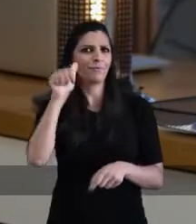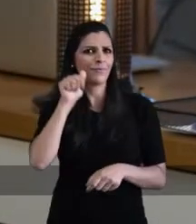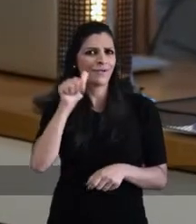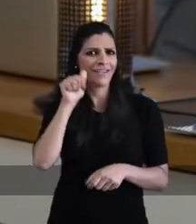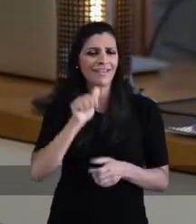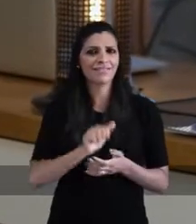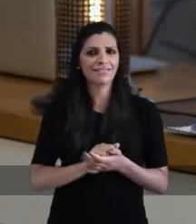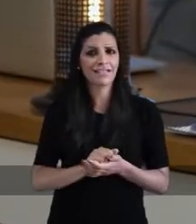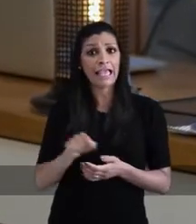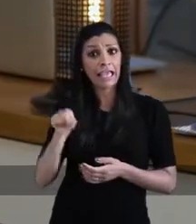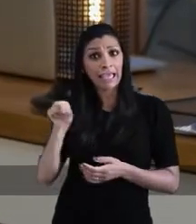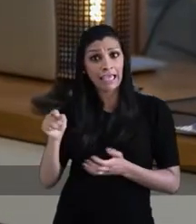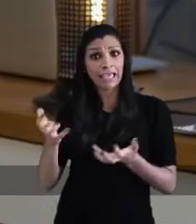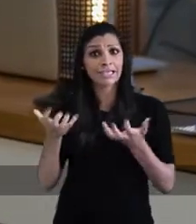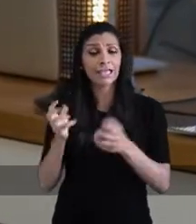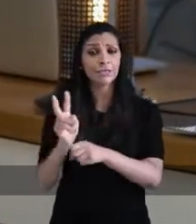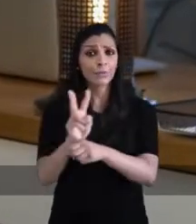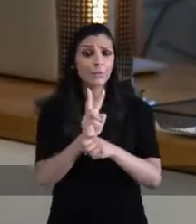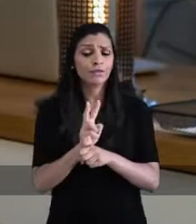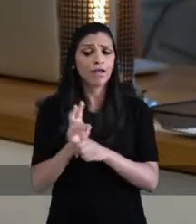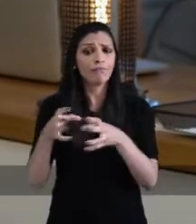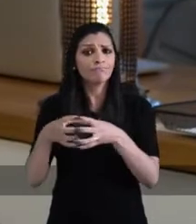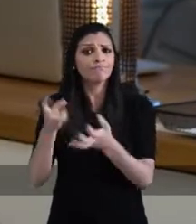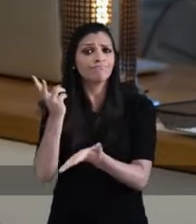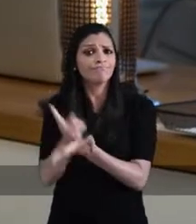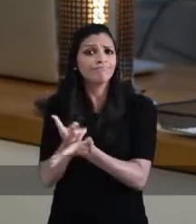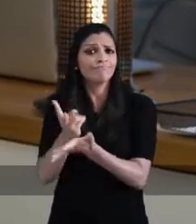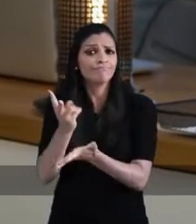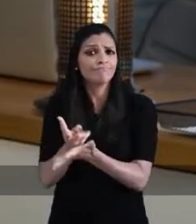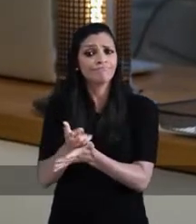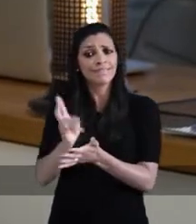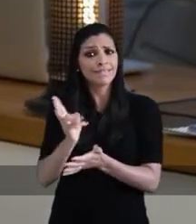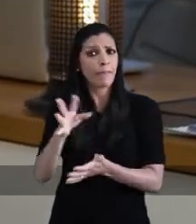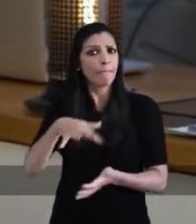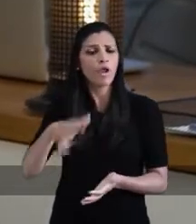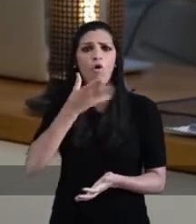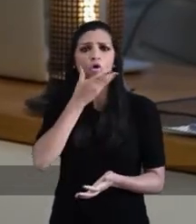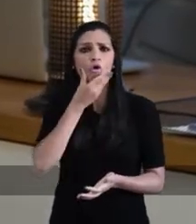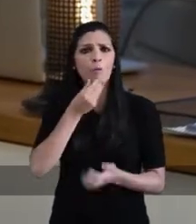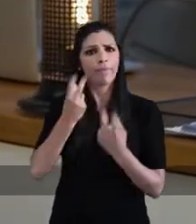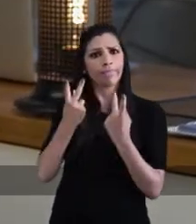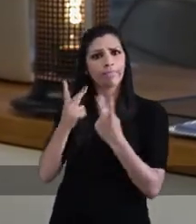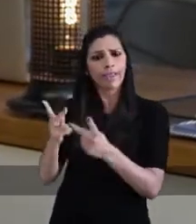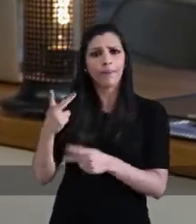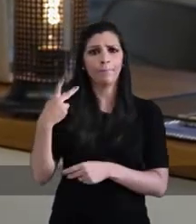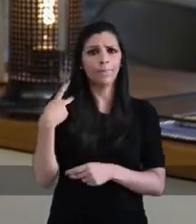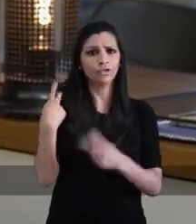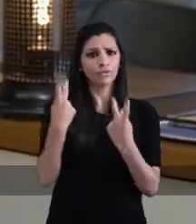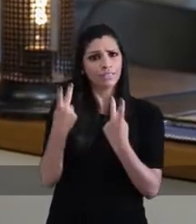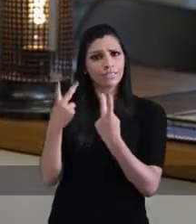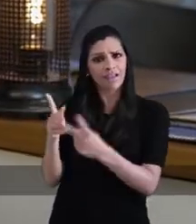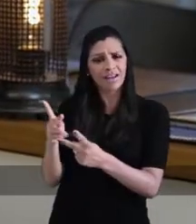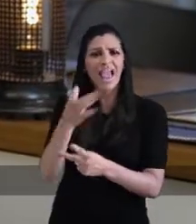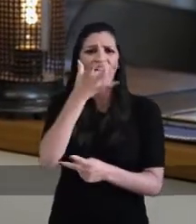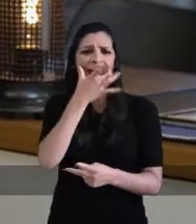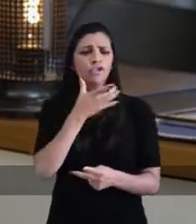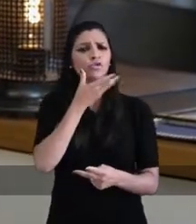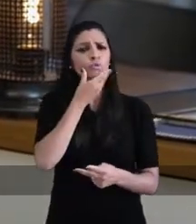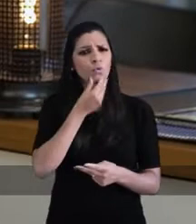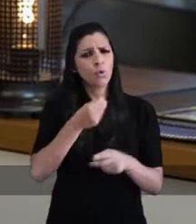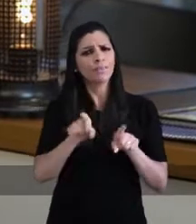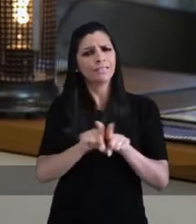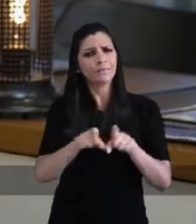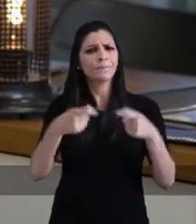E nós sabemos que na cidade inteira também existem as mulheres. E eles querem cuidar dos mesmos de sempre, que são eles,